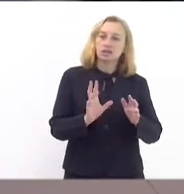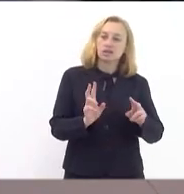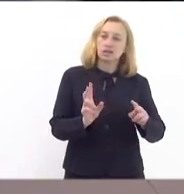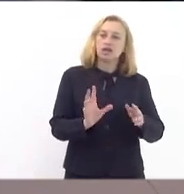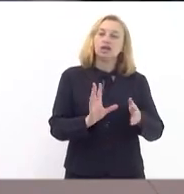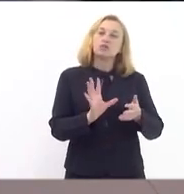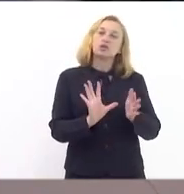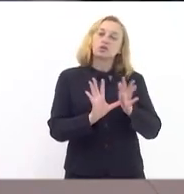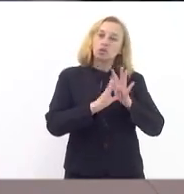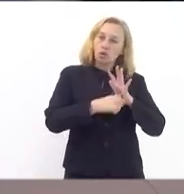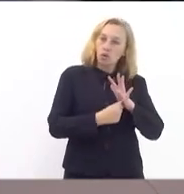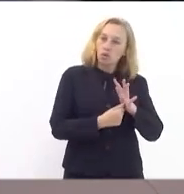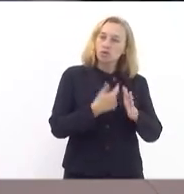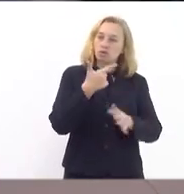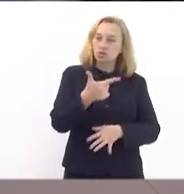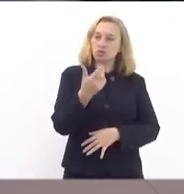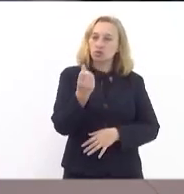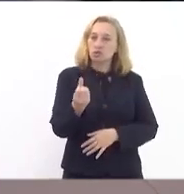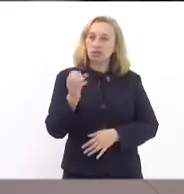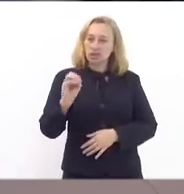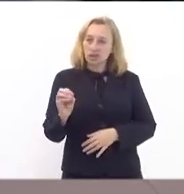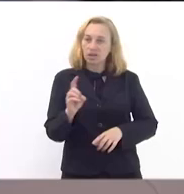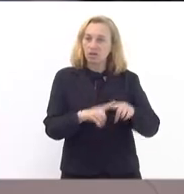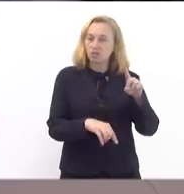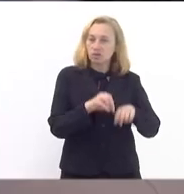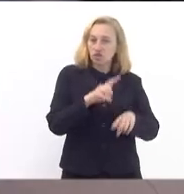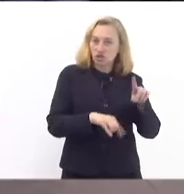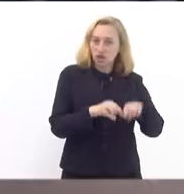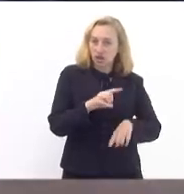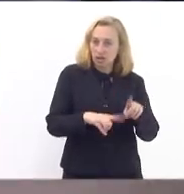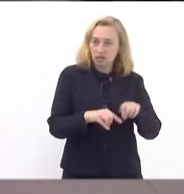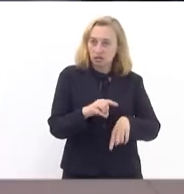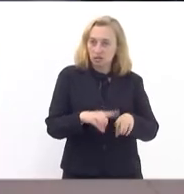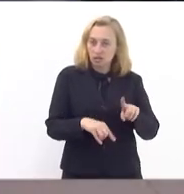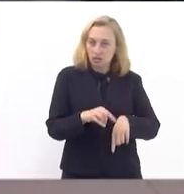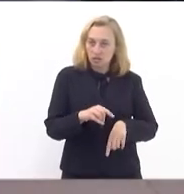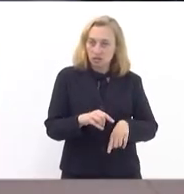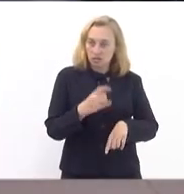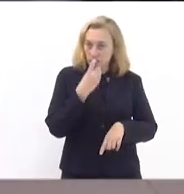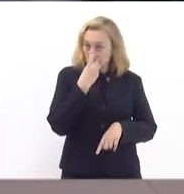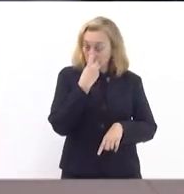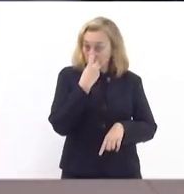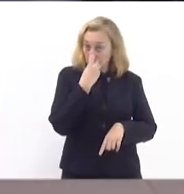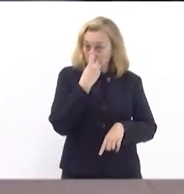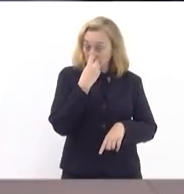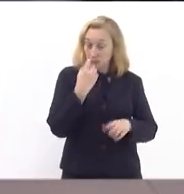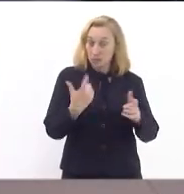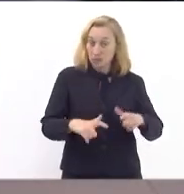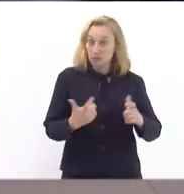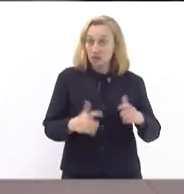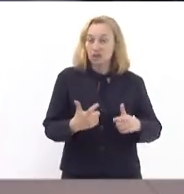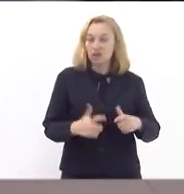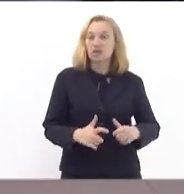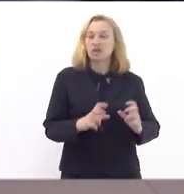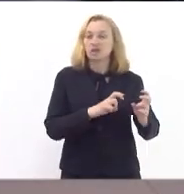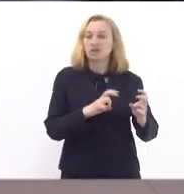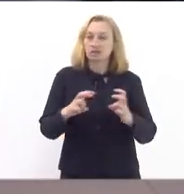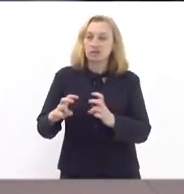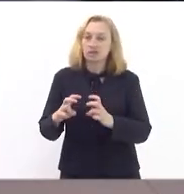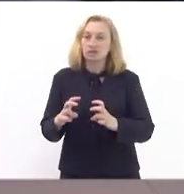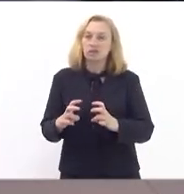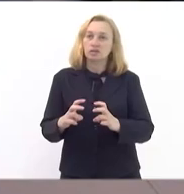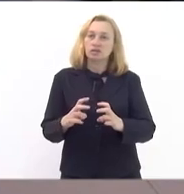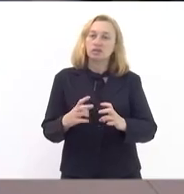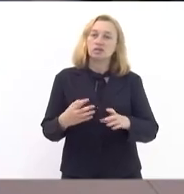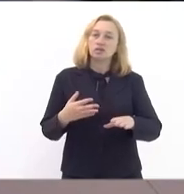260 como são dois objetos na jurídico distinto um patrimônio o outro é o perigo gerado na linha férrea então ele